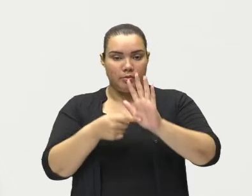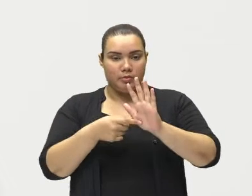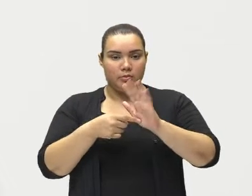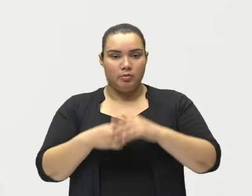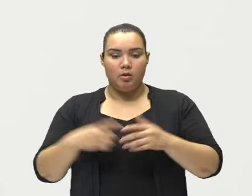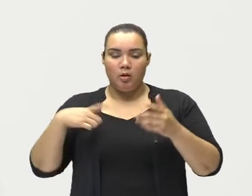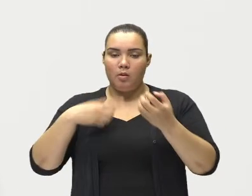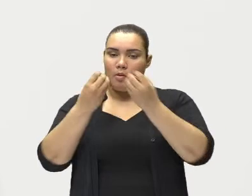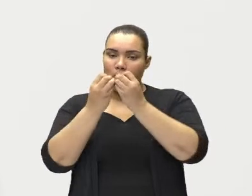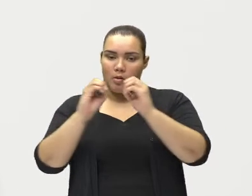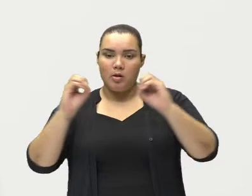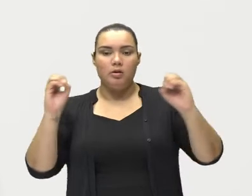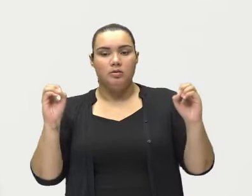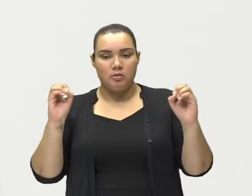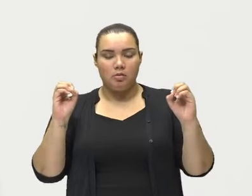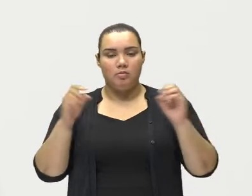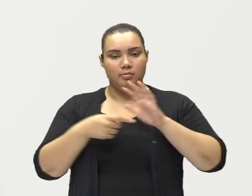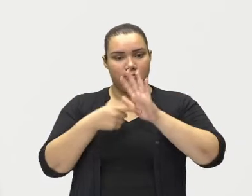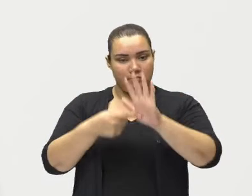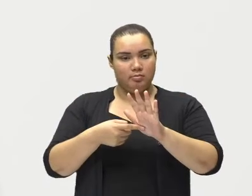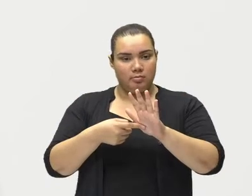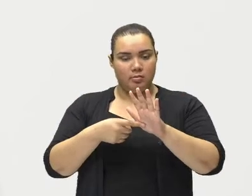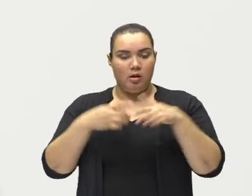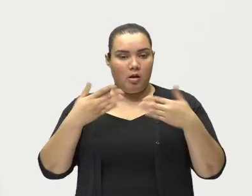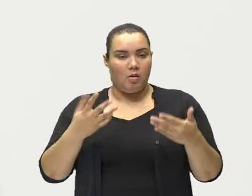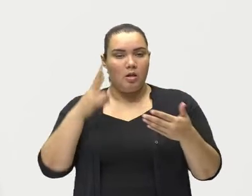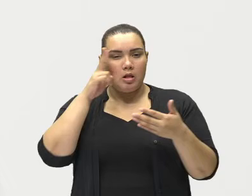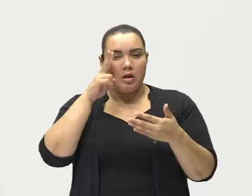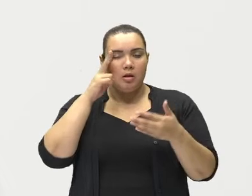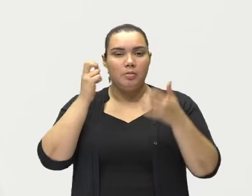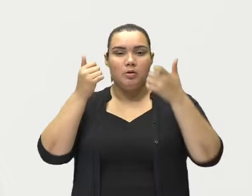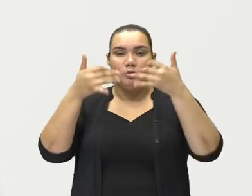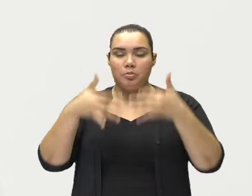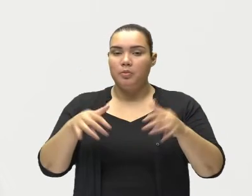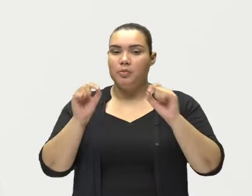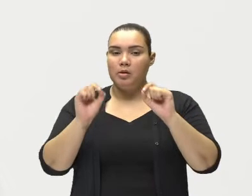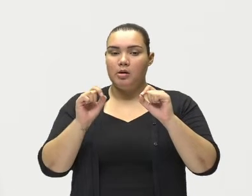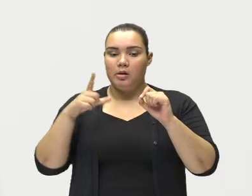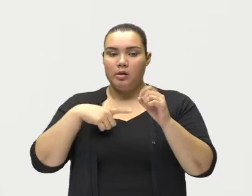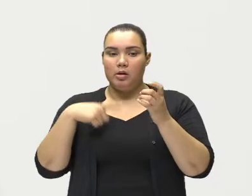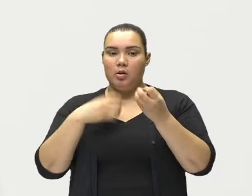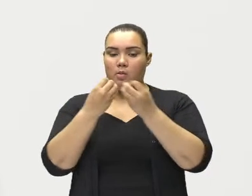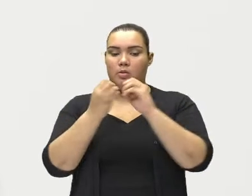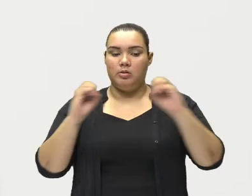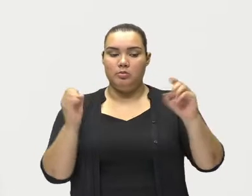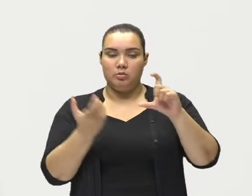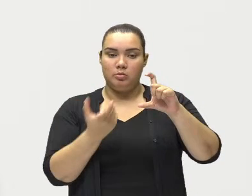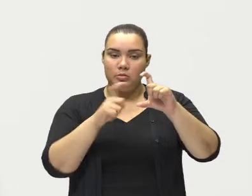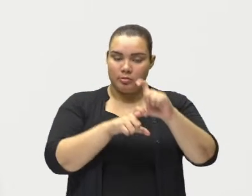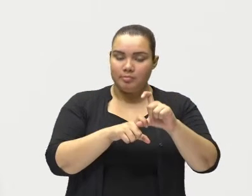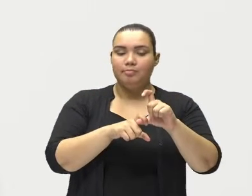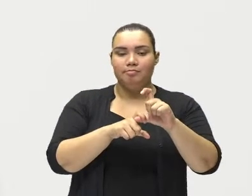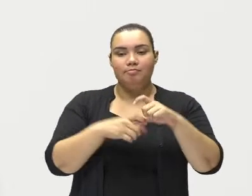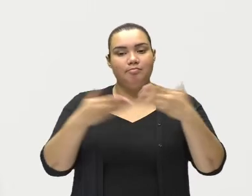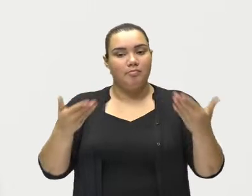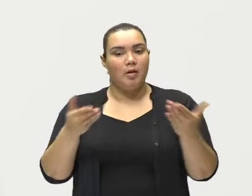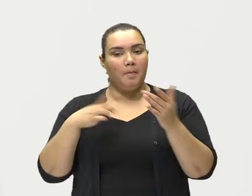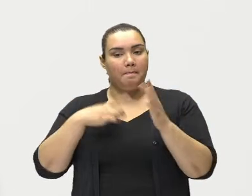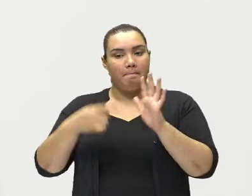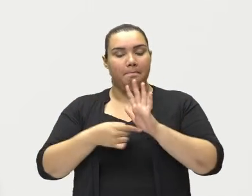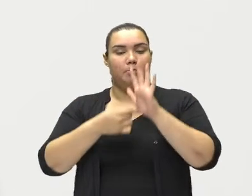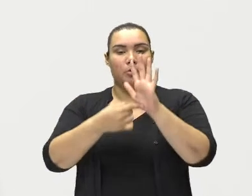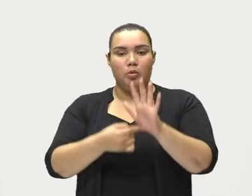oração toda, olha só. Sabemos que ela é uma oração subordinada porque ela tem o conectivo aqui, né? Indicando o